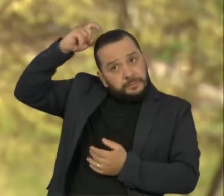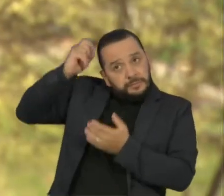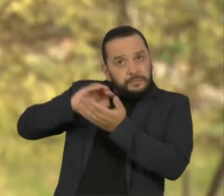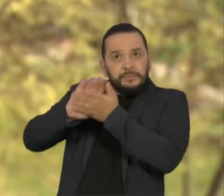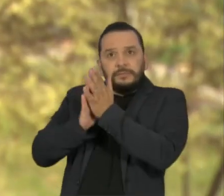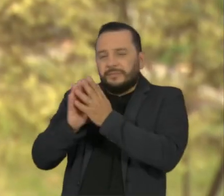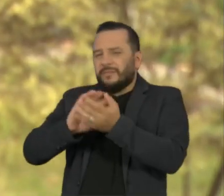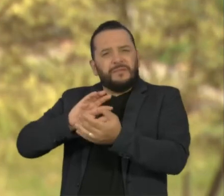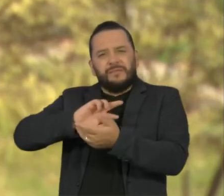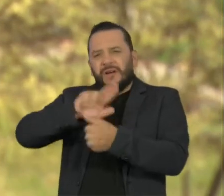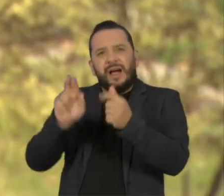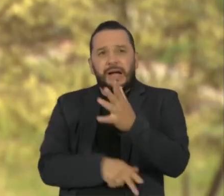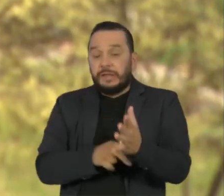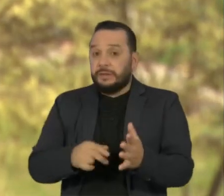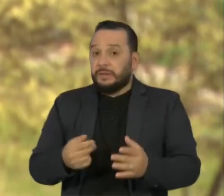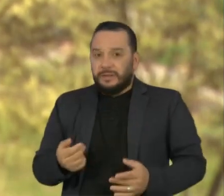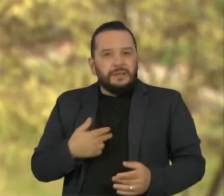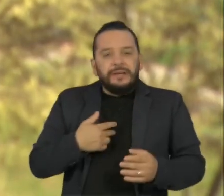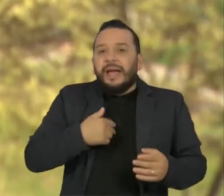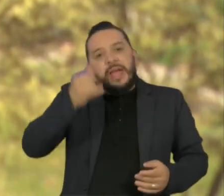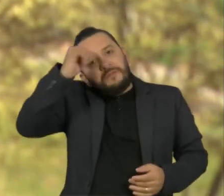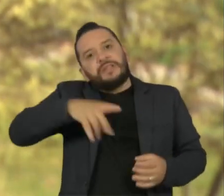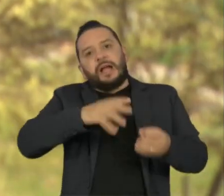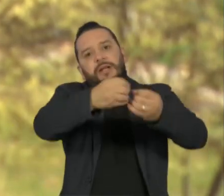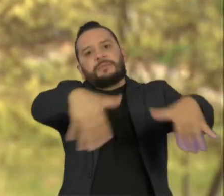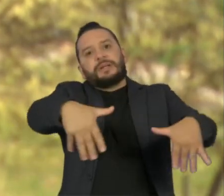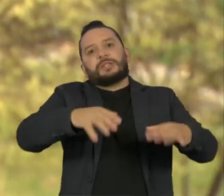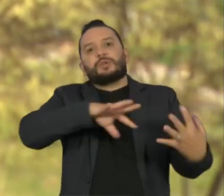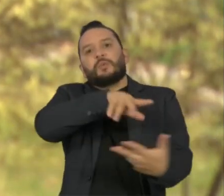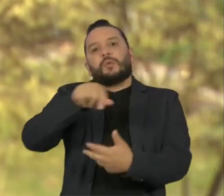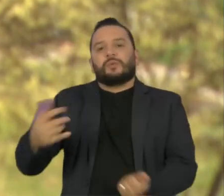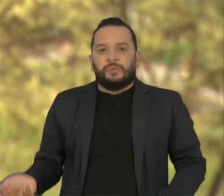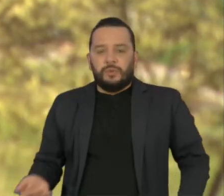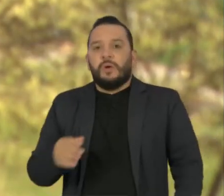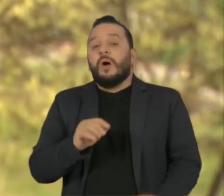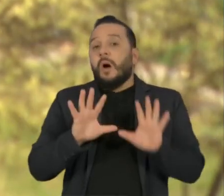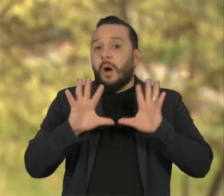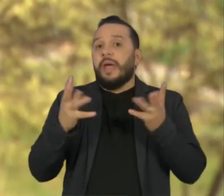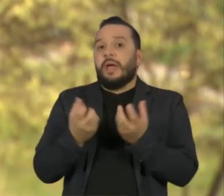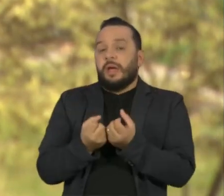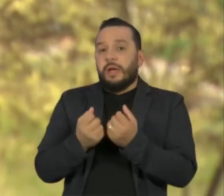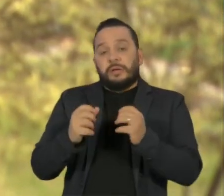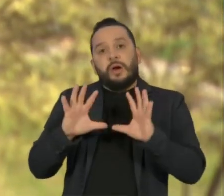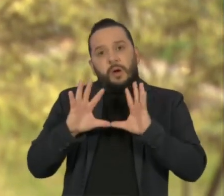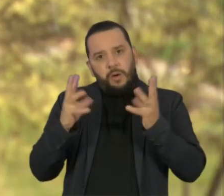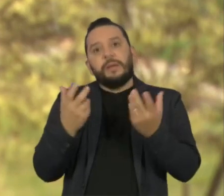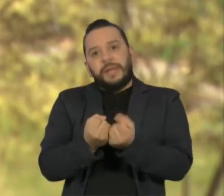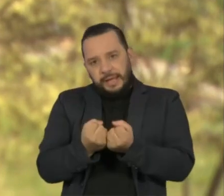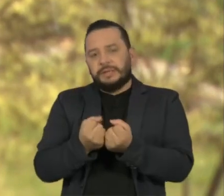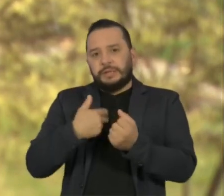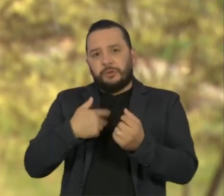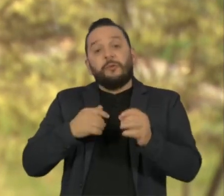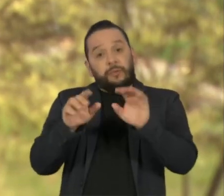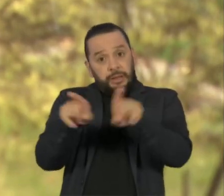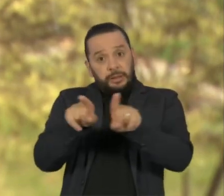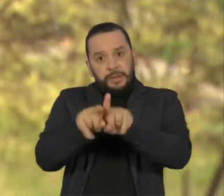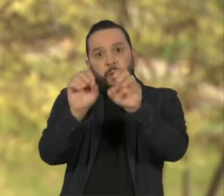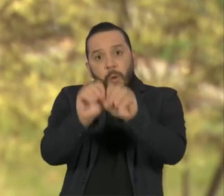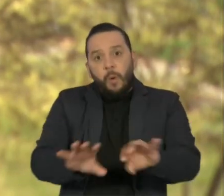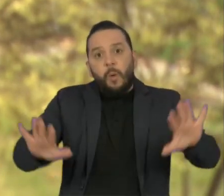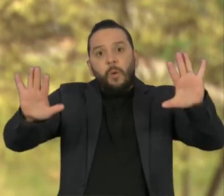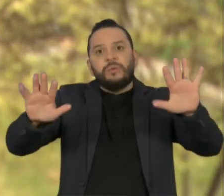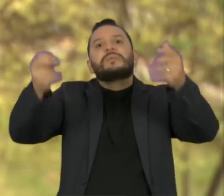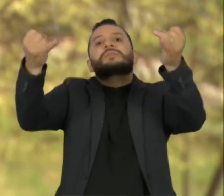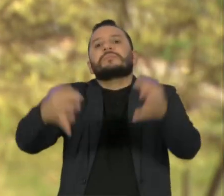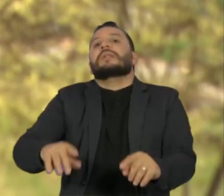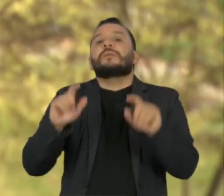desperdício de alimentos é um problema grave em todo o mundo. De acordo com a Organização Mundial das Nações Unidas para Alimentação e Agricultura, por